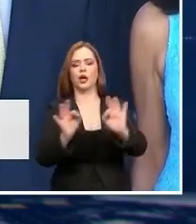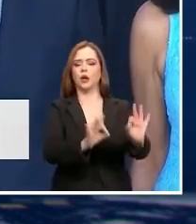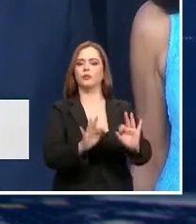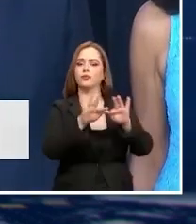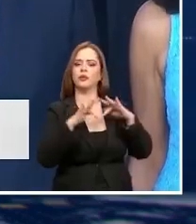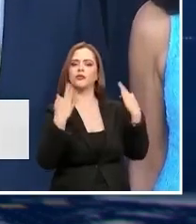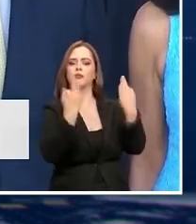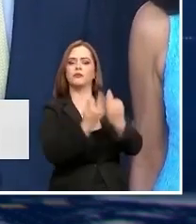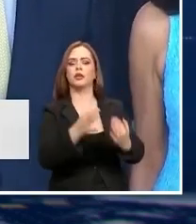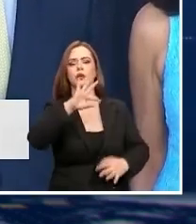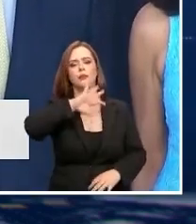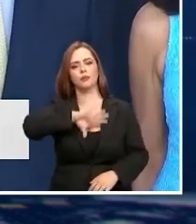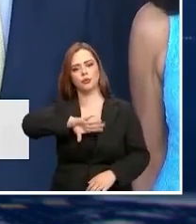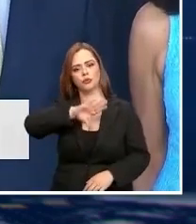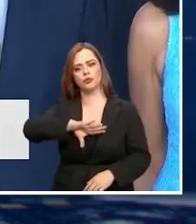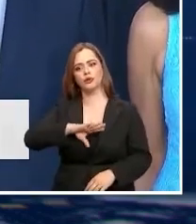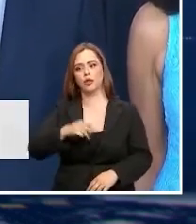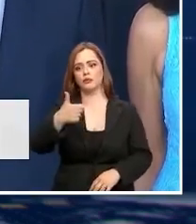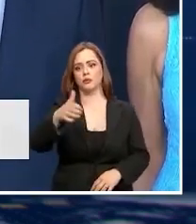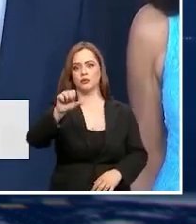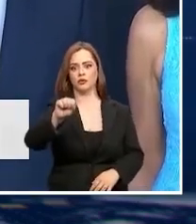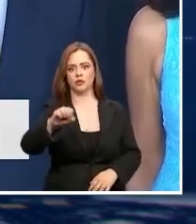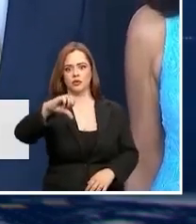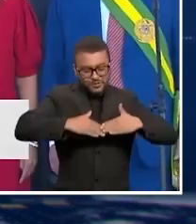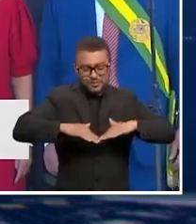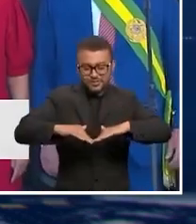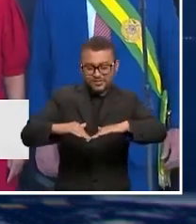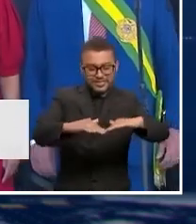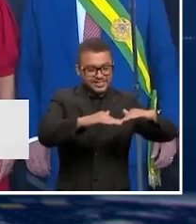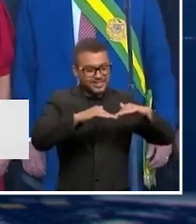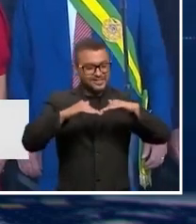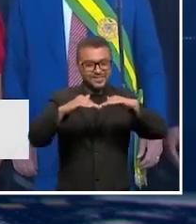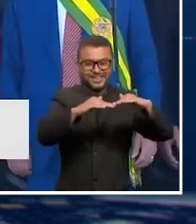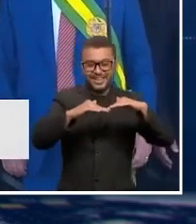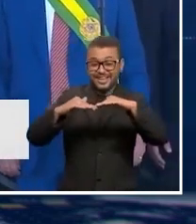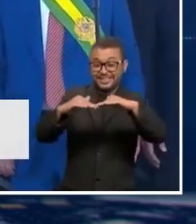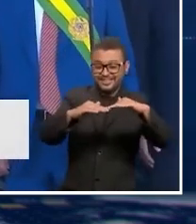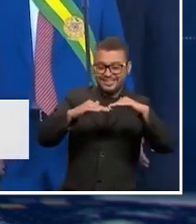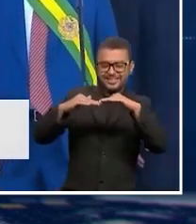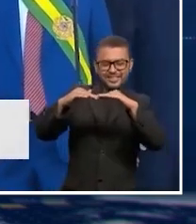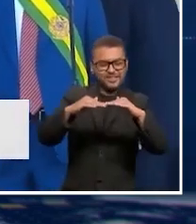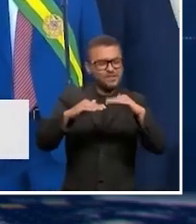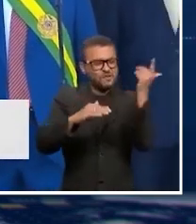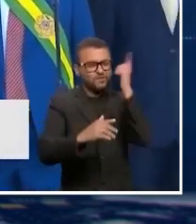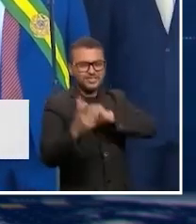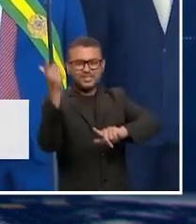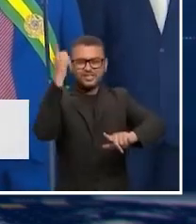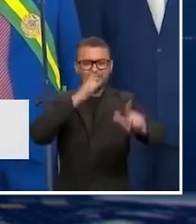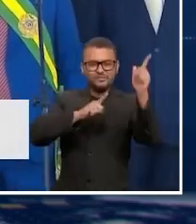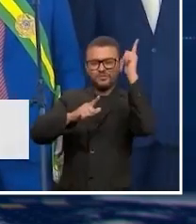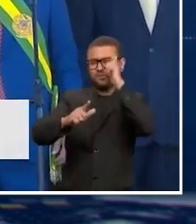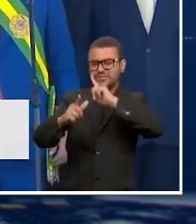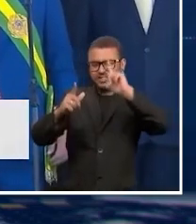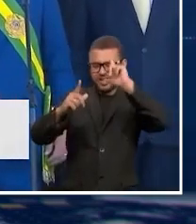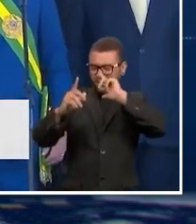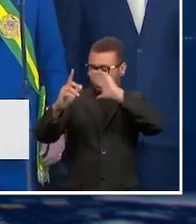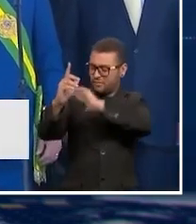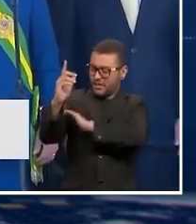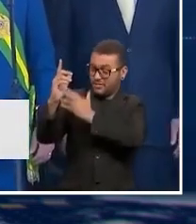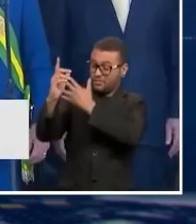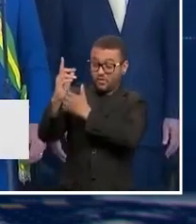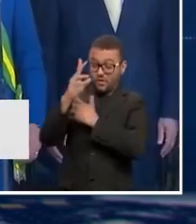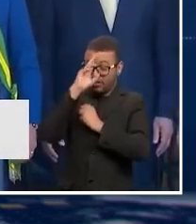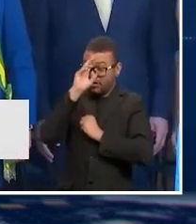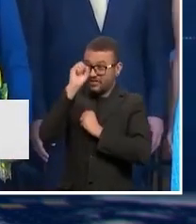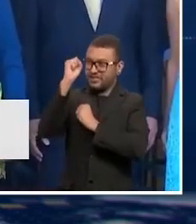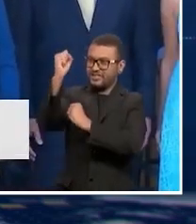Ele deixou, está tudo jogado, o país está jogado, a inflação está com indicação que vai estourar. Só